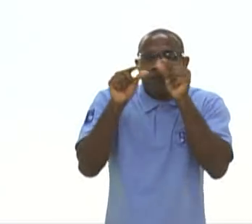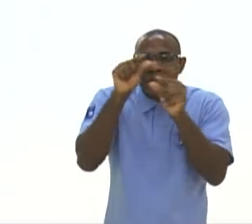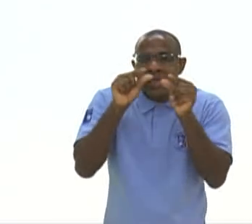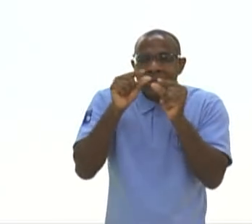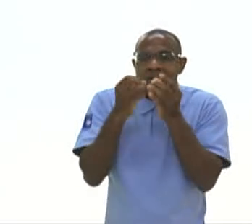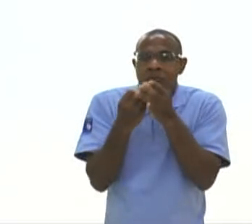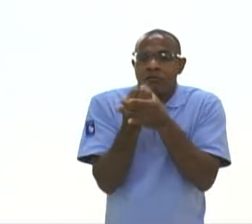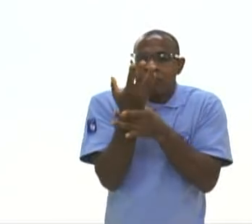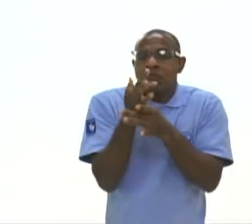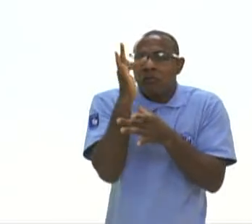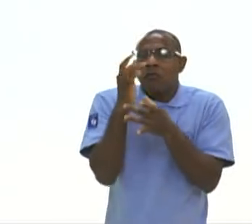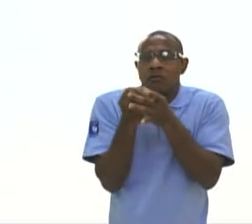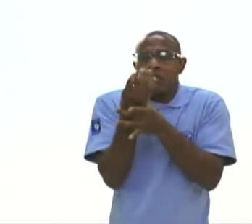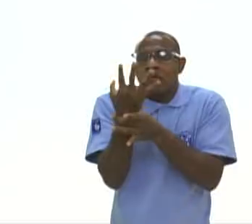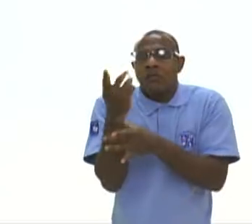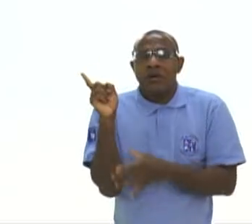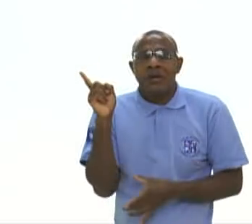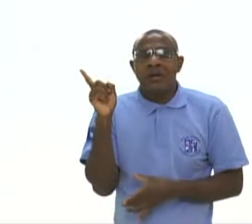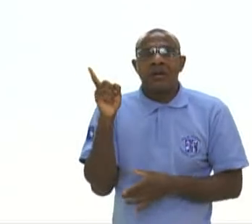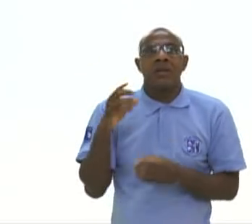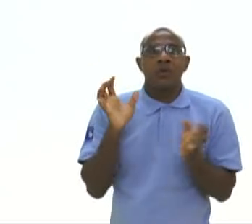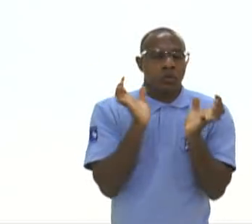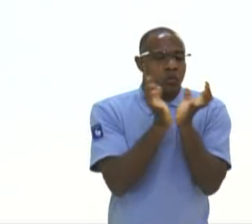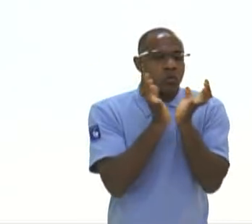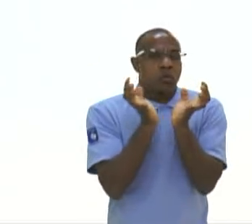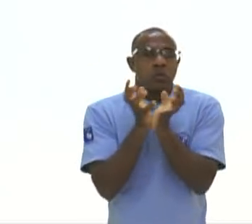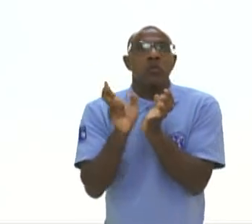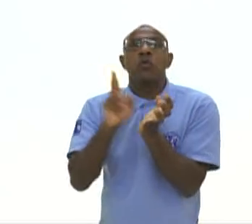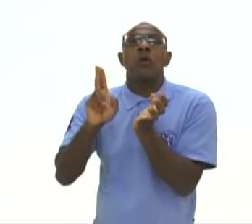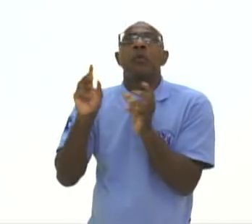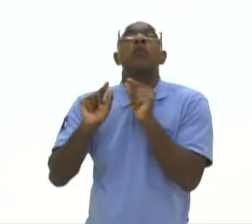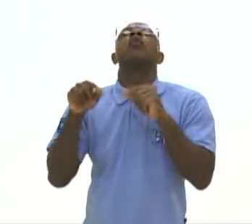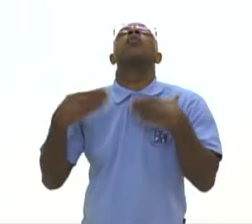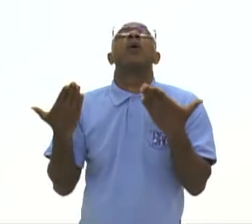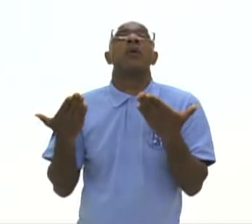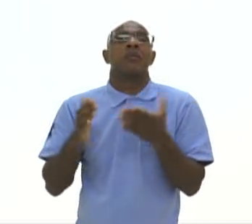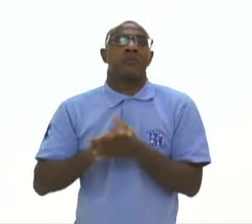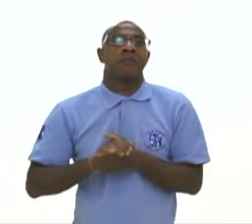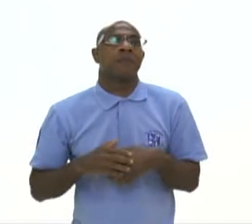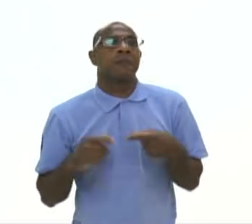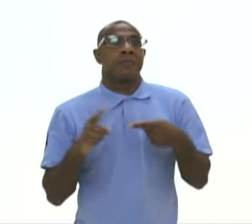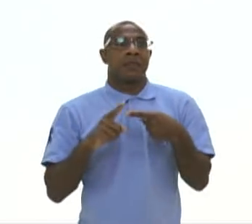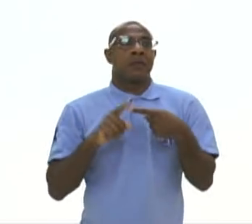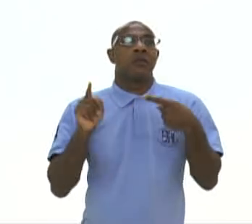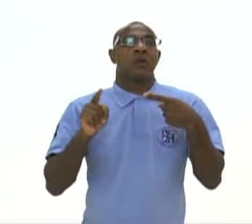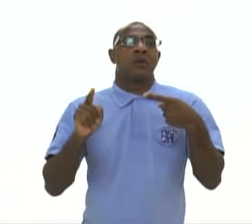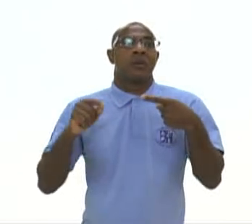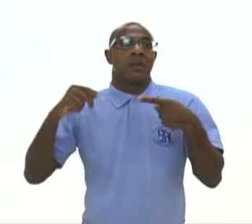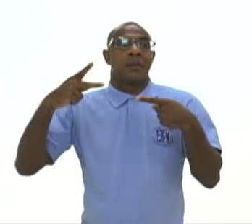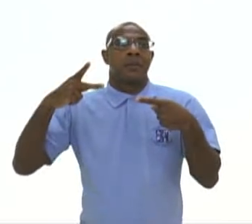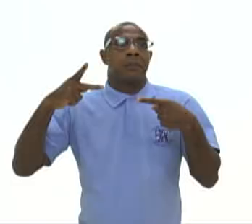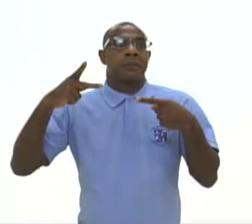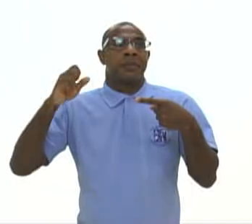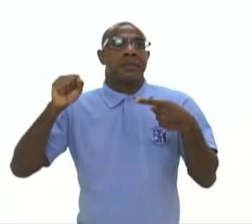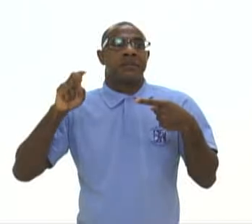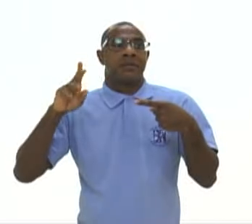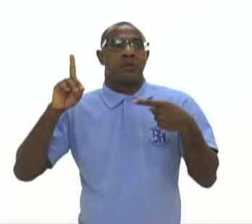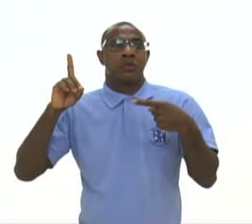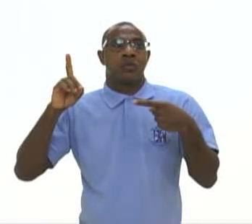em capítulos. Esses agrupamentos de flores são denominados do quê? Letra A, pseudoflores. Letra